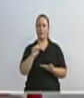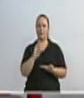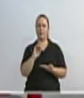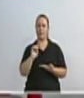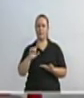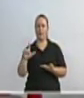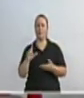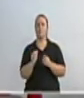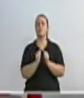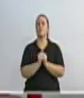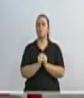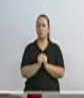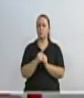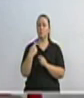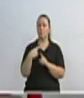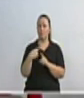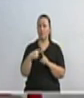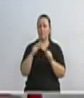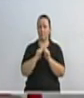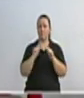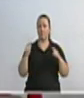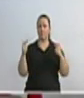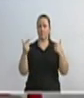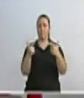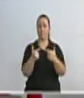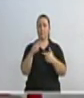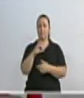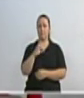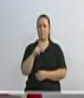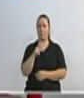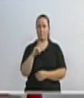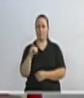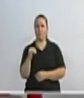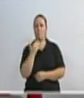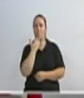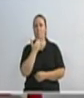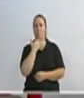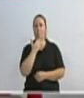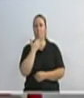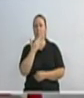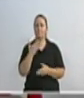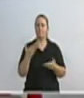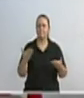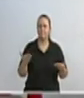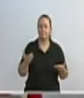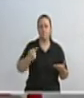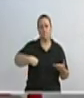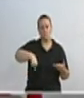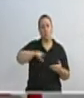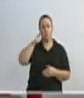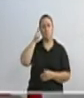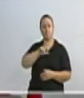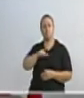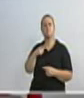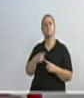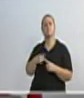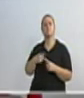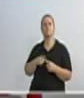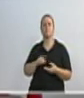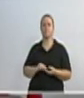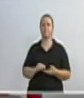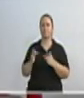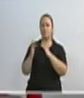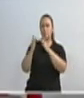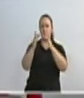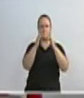pública, que nem a Assembleia Legislativa, na CPI de 2013, conseguiu levar um representante, Nós conseguimos. Por quê? Porque em contato